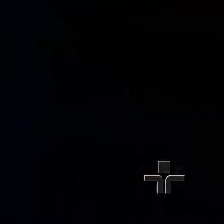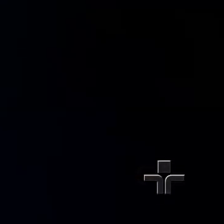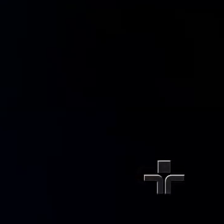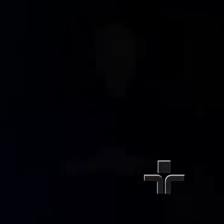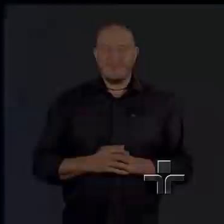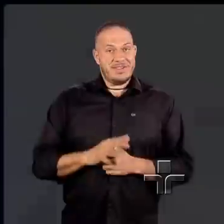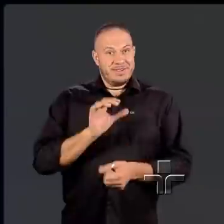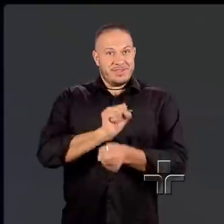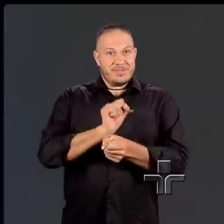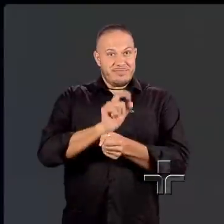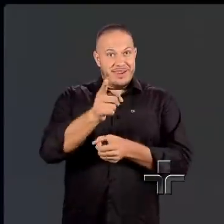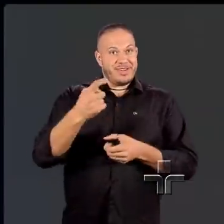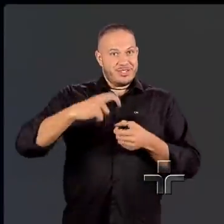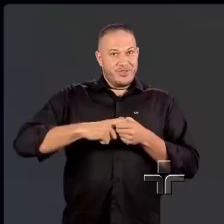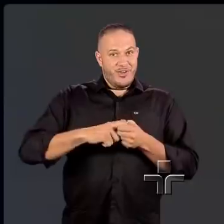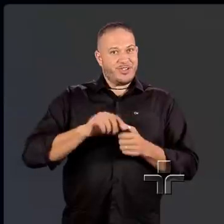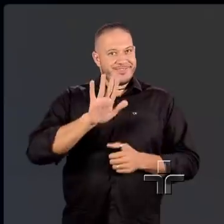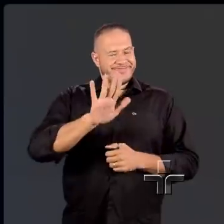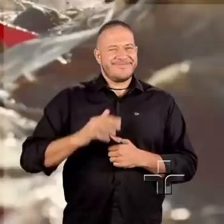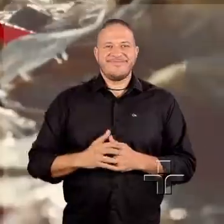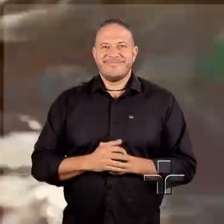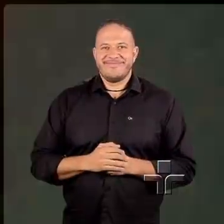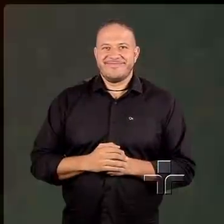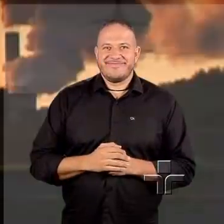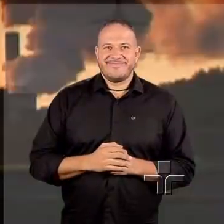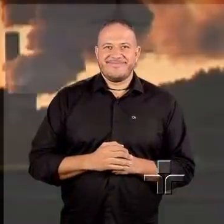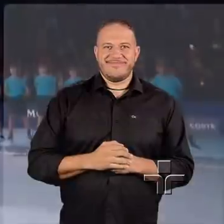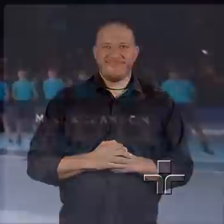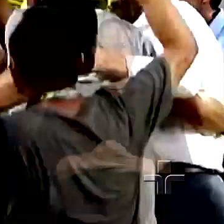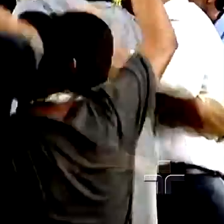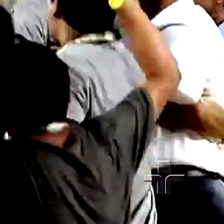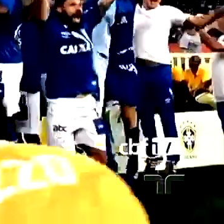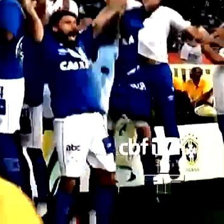Não saia daí, nós voltamos já já.